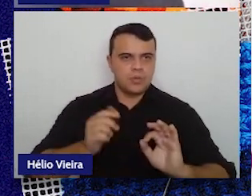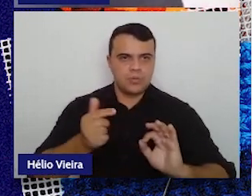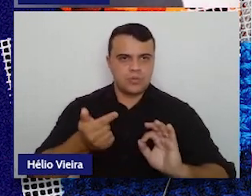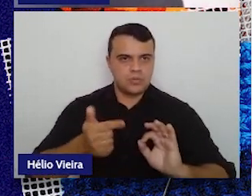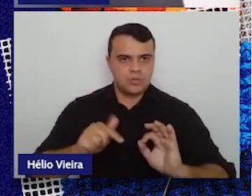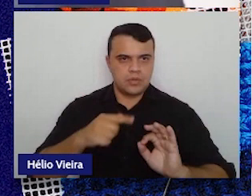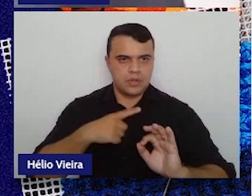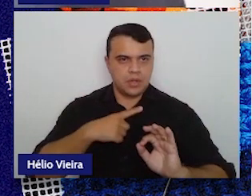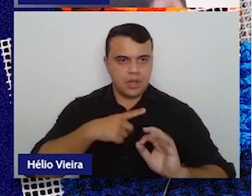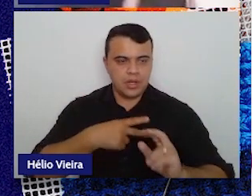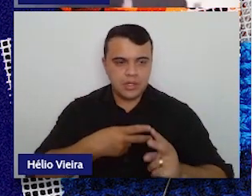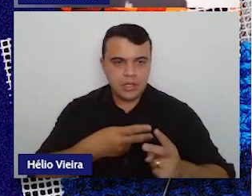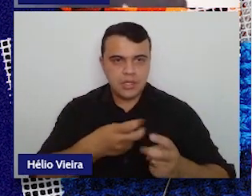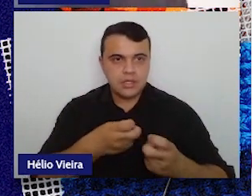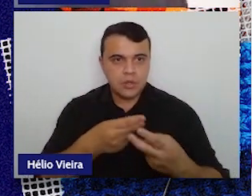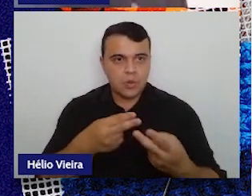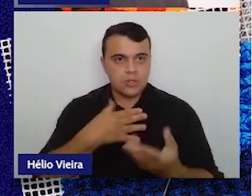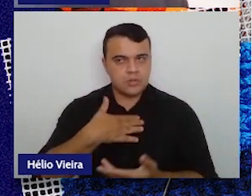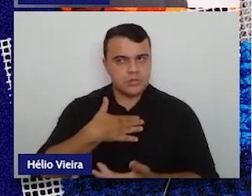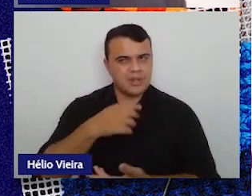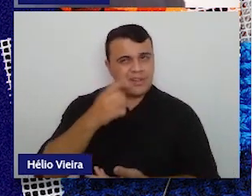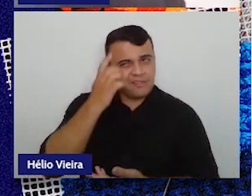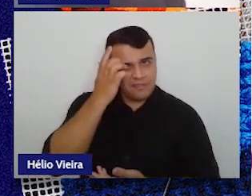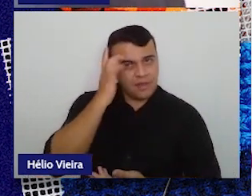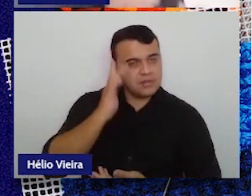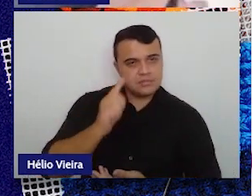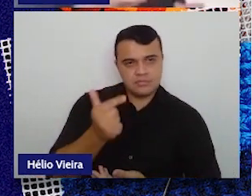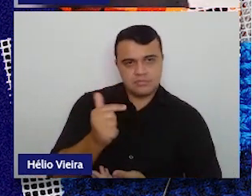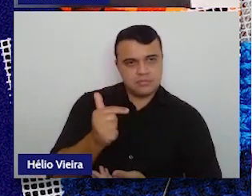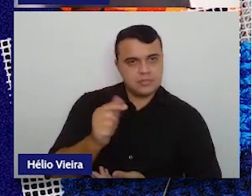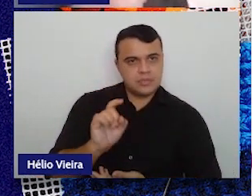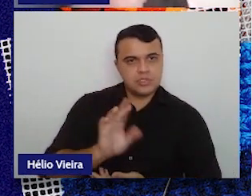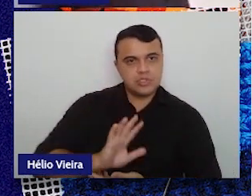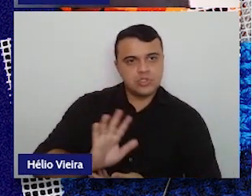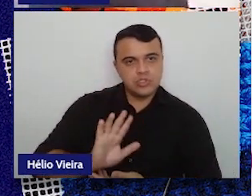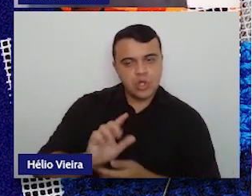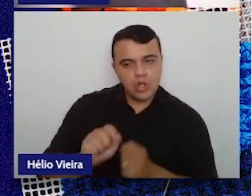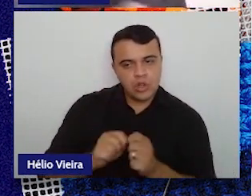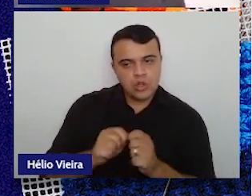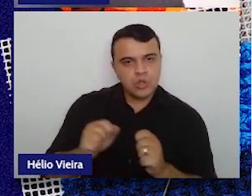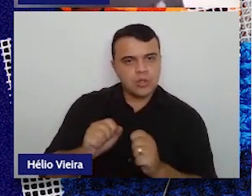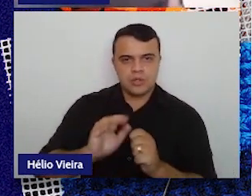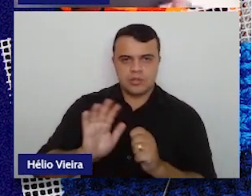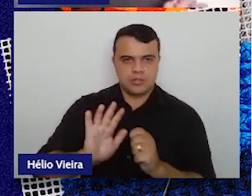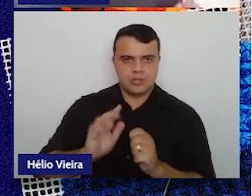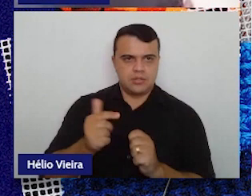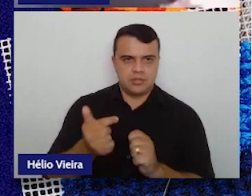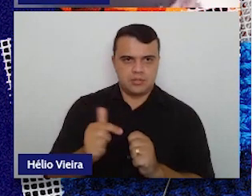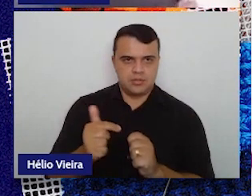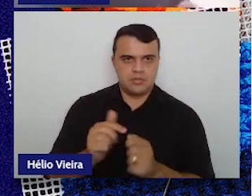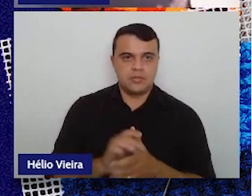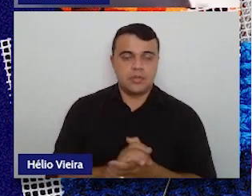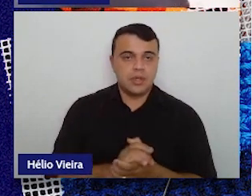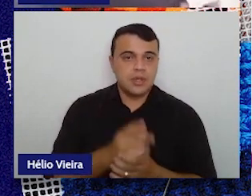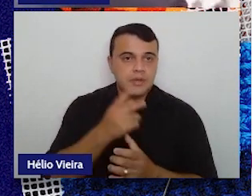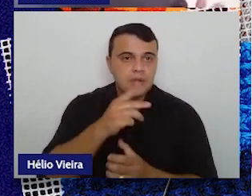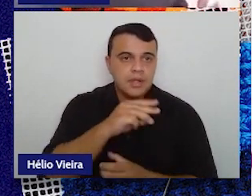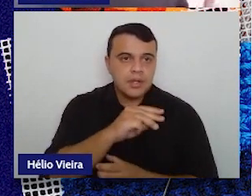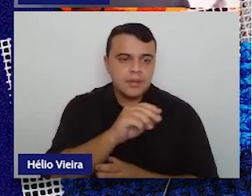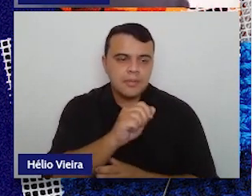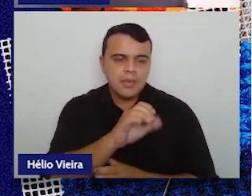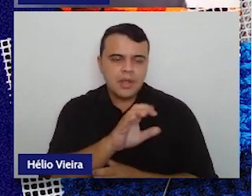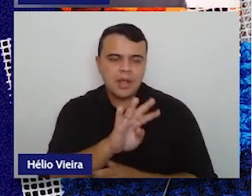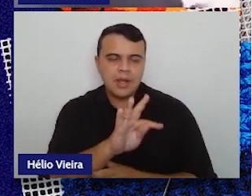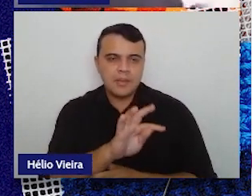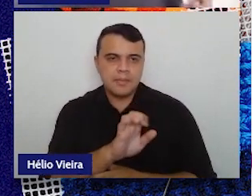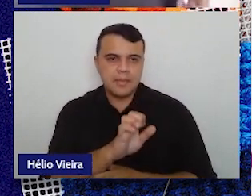a atração pela coisa. E não é tão fácil quanto parece, não é apenas dar um nozinho para um lado. O macramê é uma